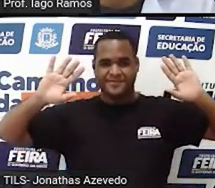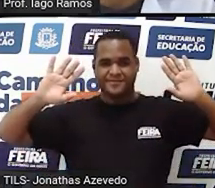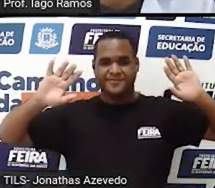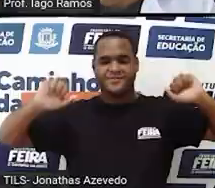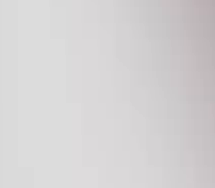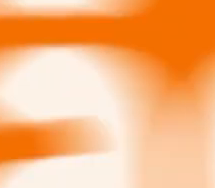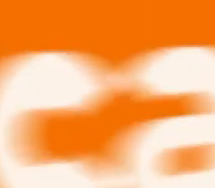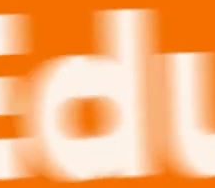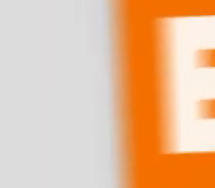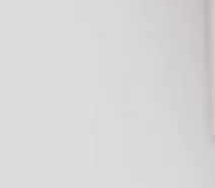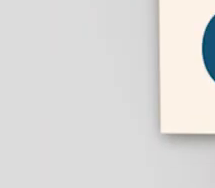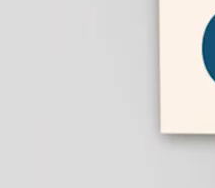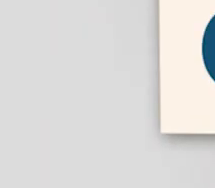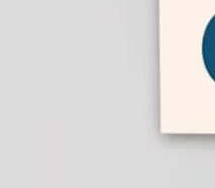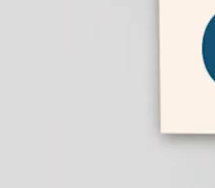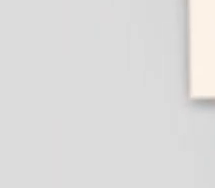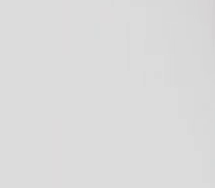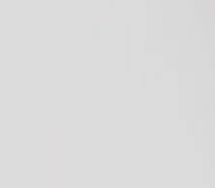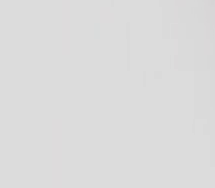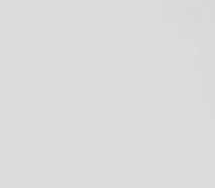valeu e